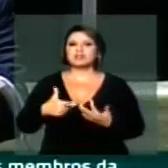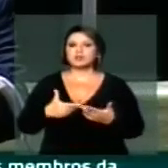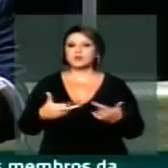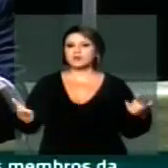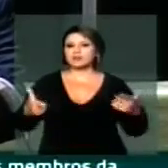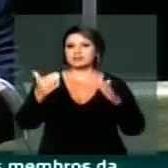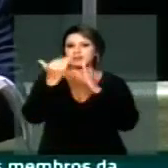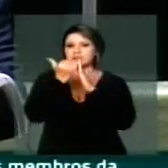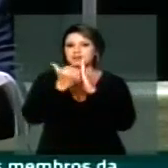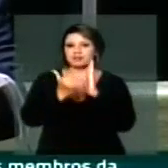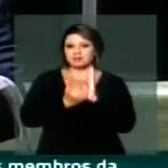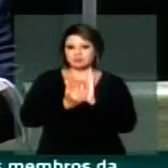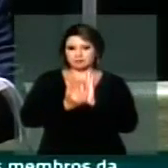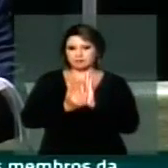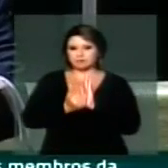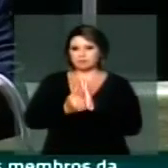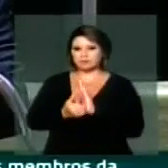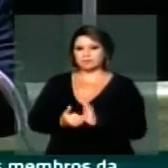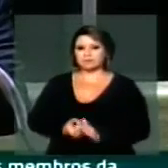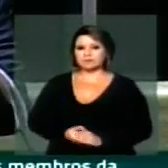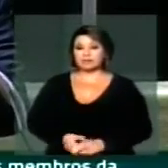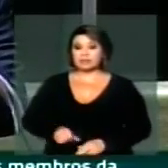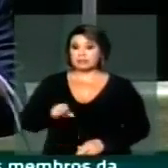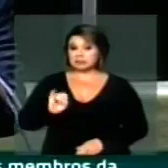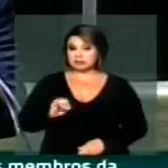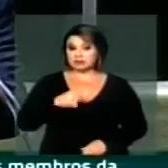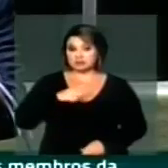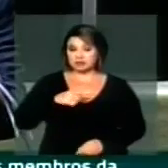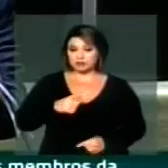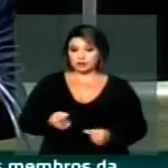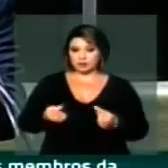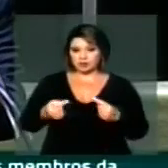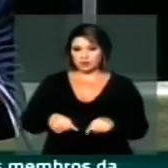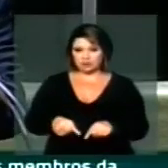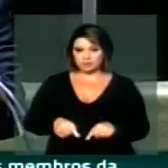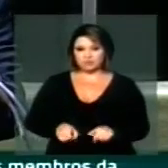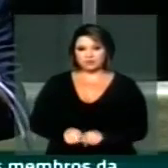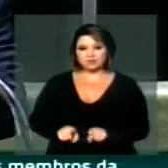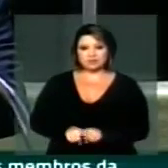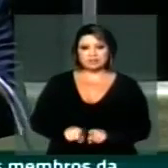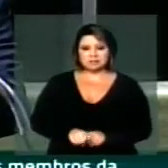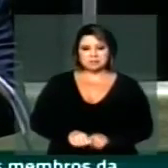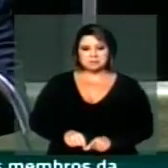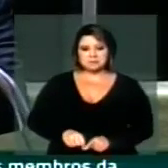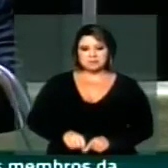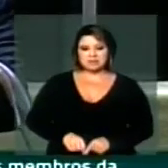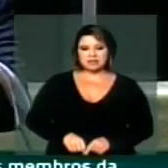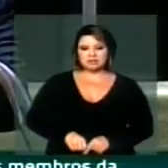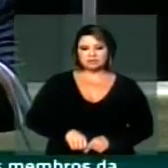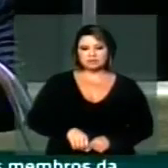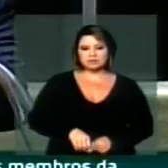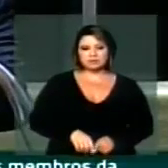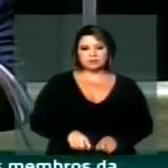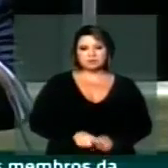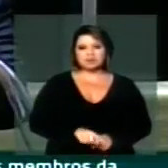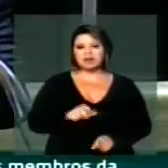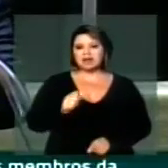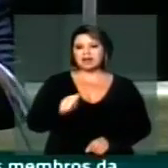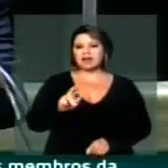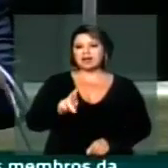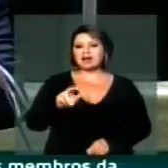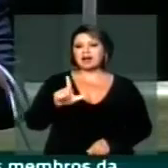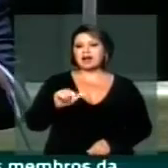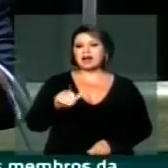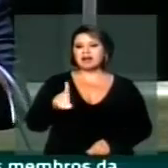outras observações, aspas, se a disputa fosse menos rasteira, Arlindo Quinalha poderia ter feito